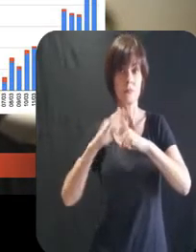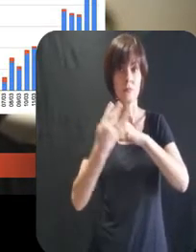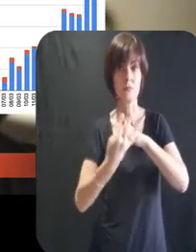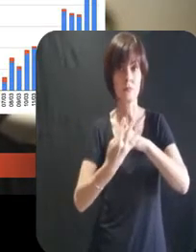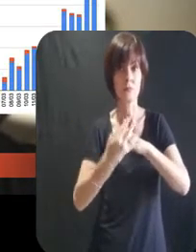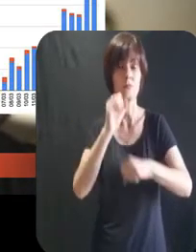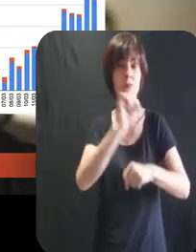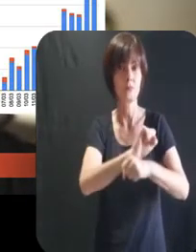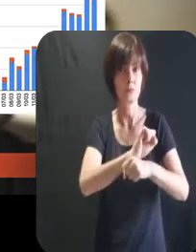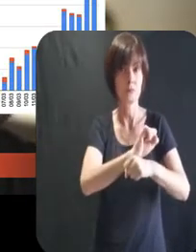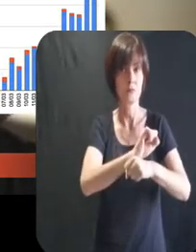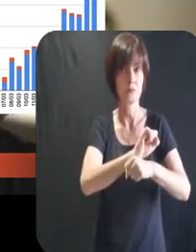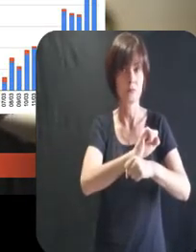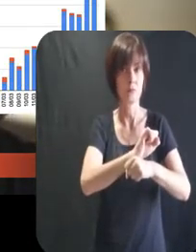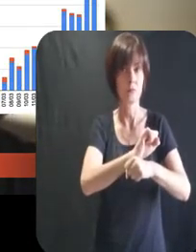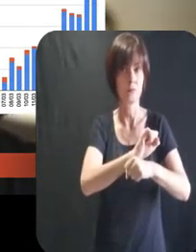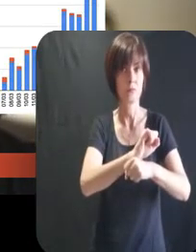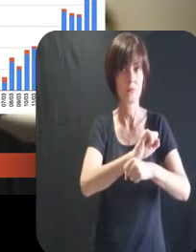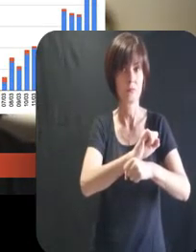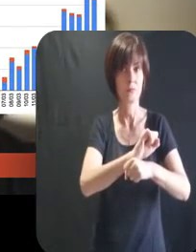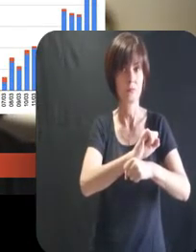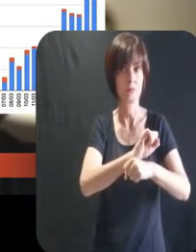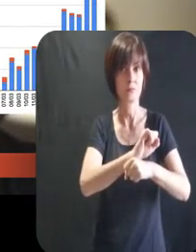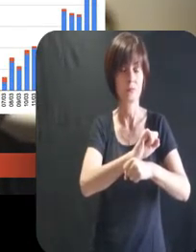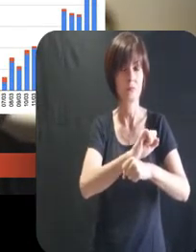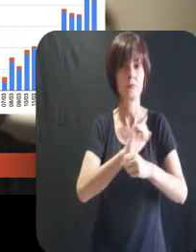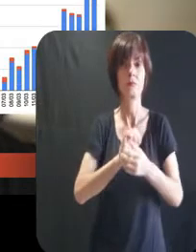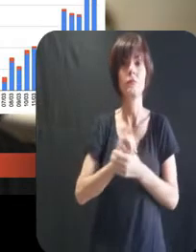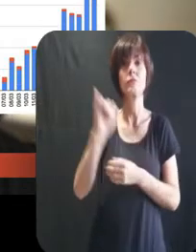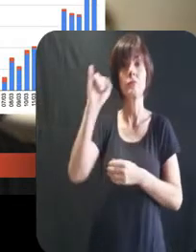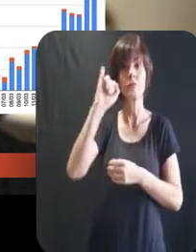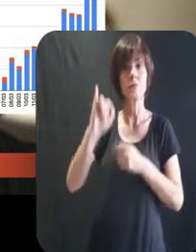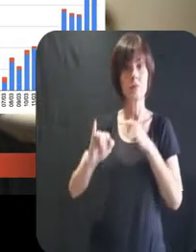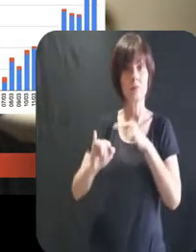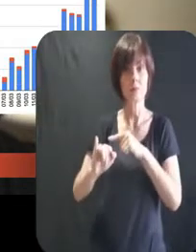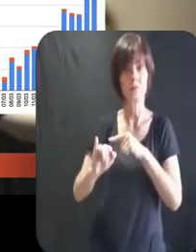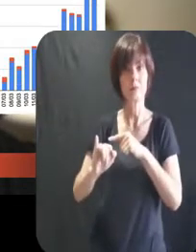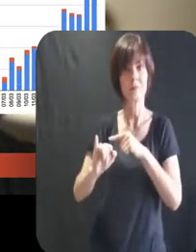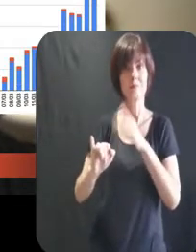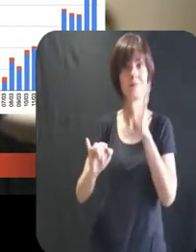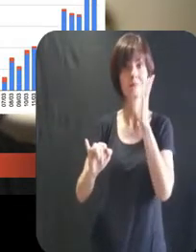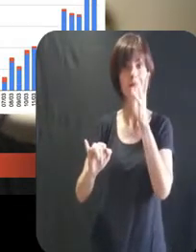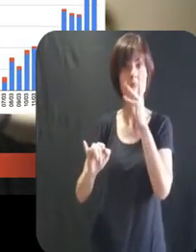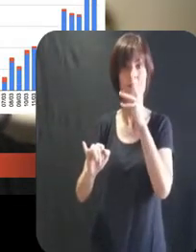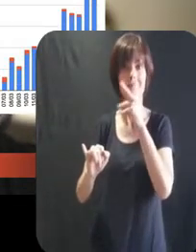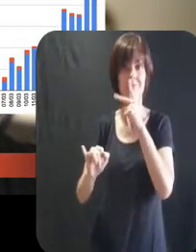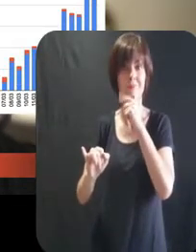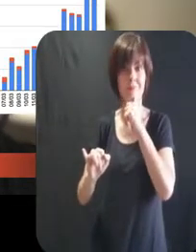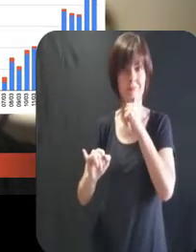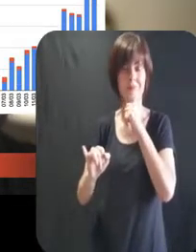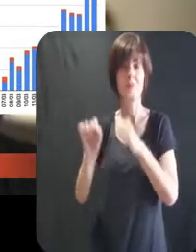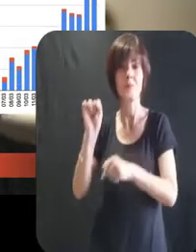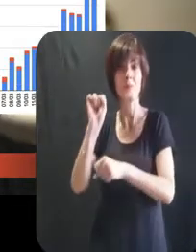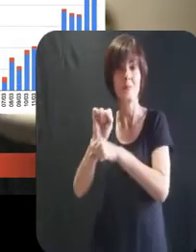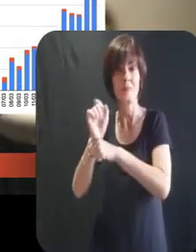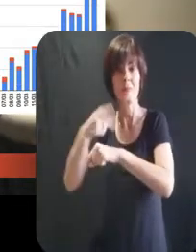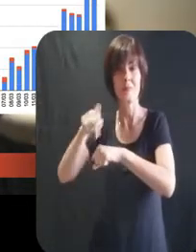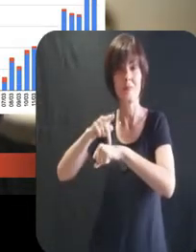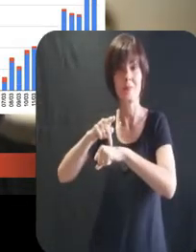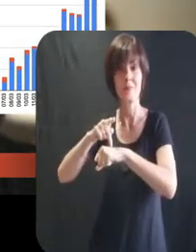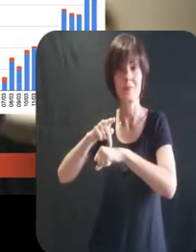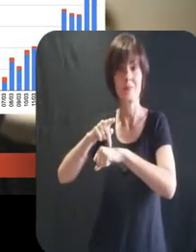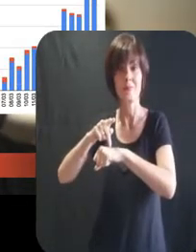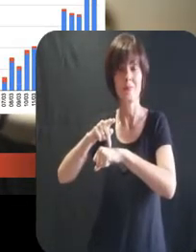800 casos de coronavírus e teve esse gráfico de mortes aqui com 30 mil mortes. A Itália demorou um